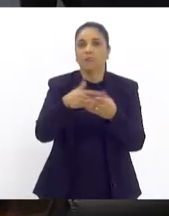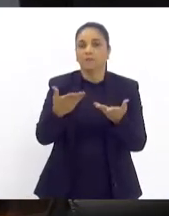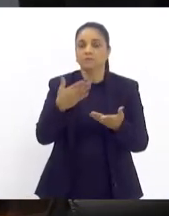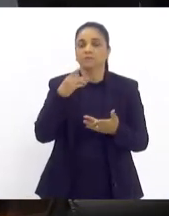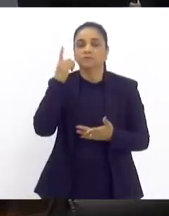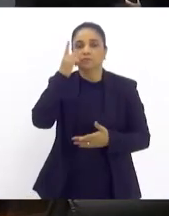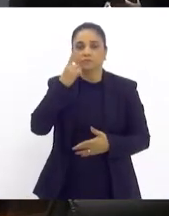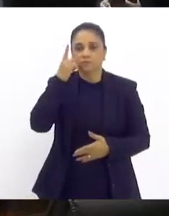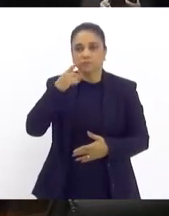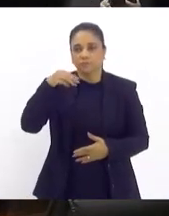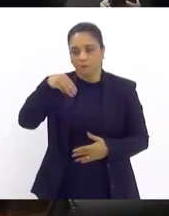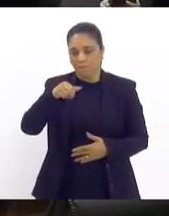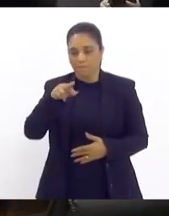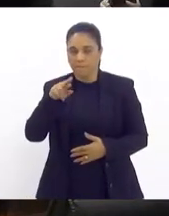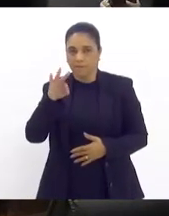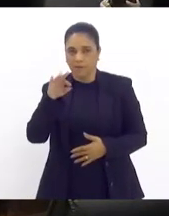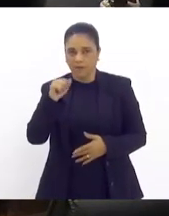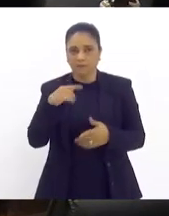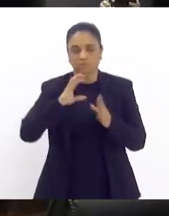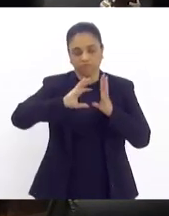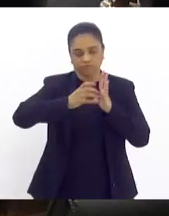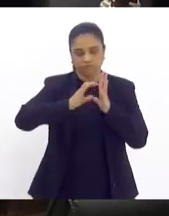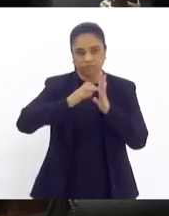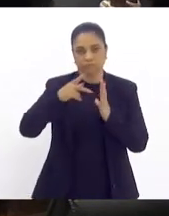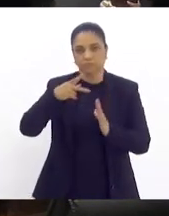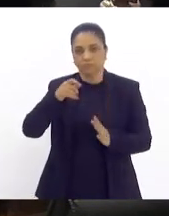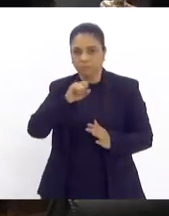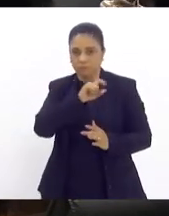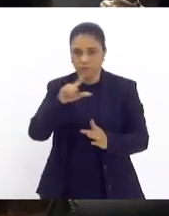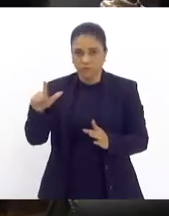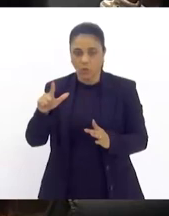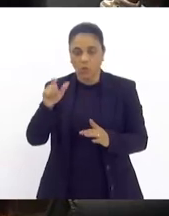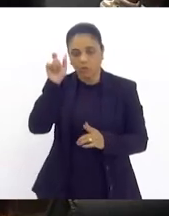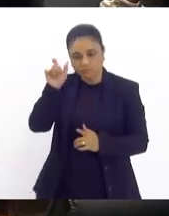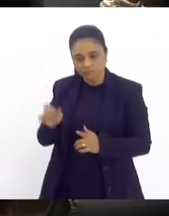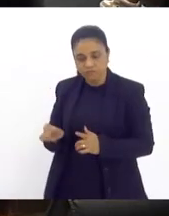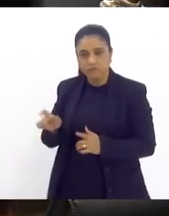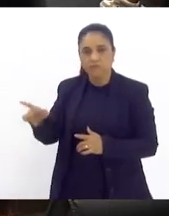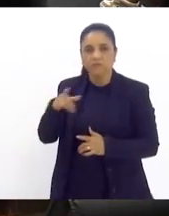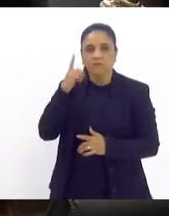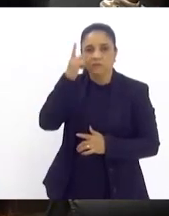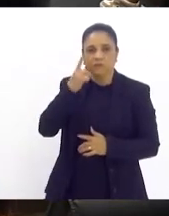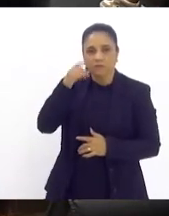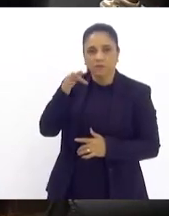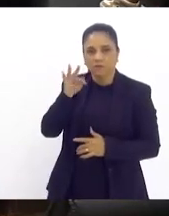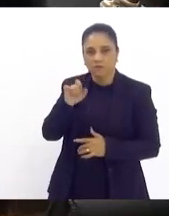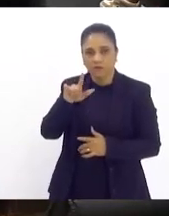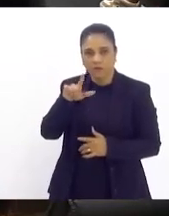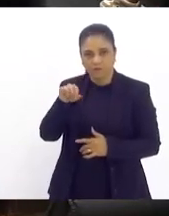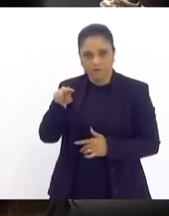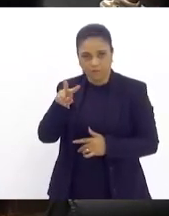Paulo e a bancada do pessoal na figura do deputado Flávio Serafim